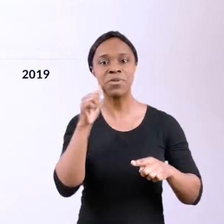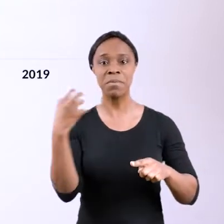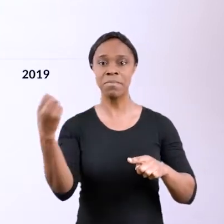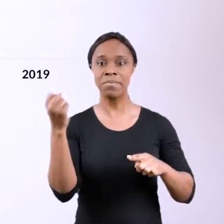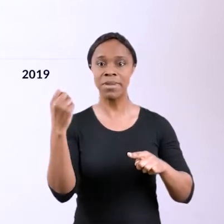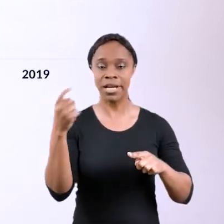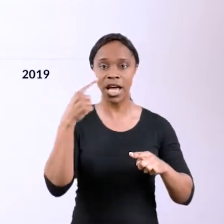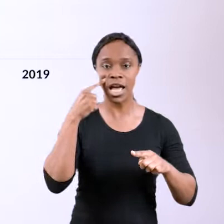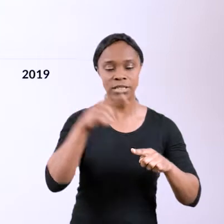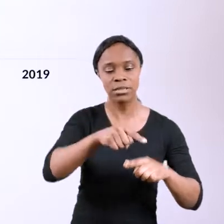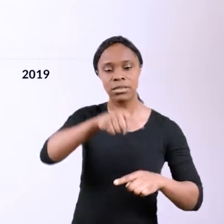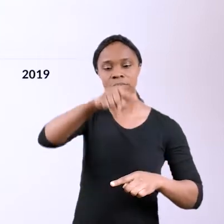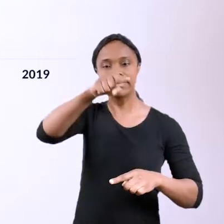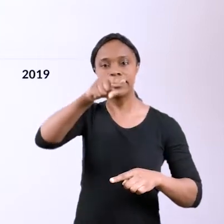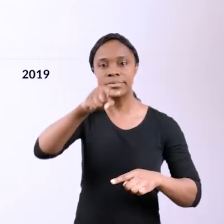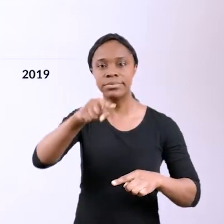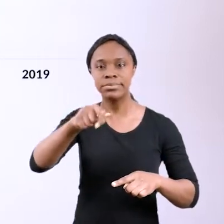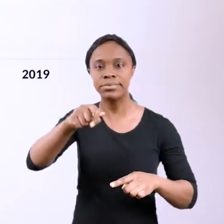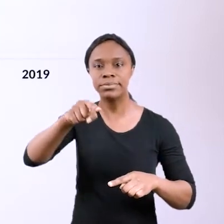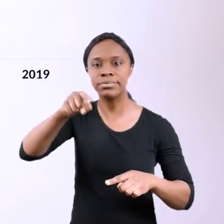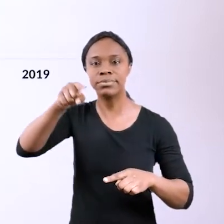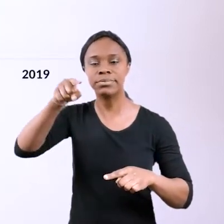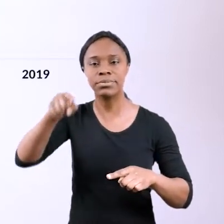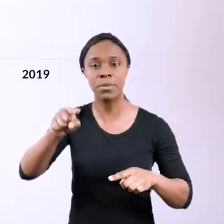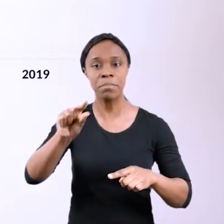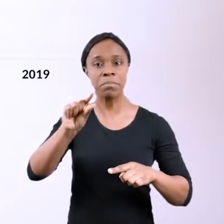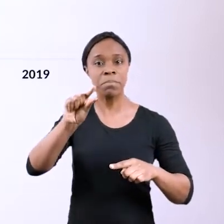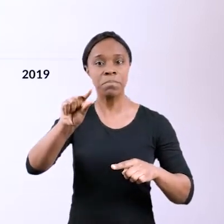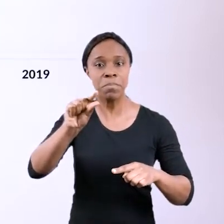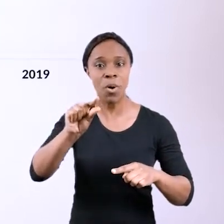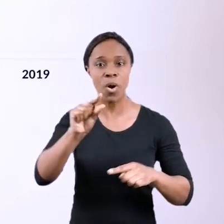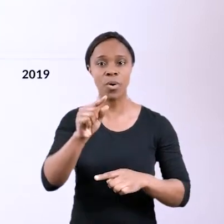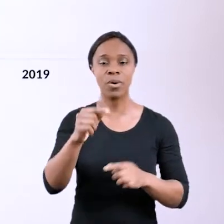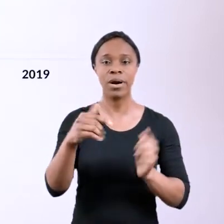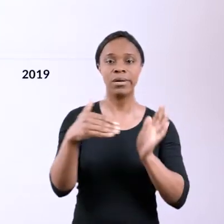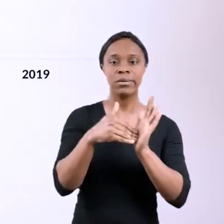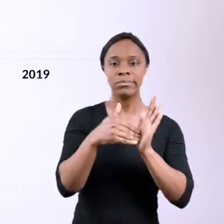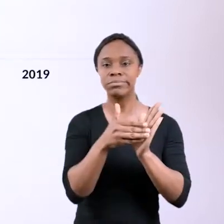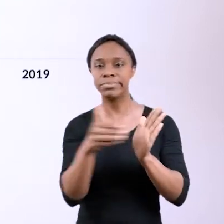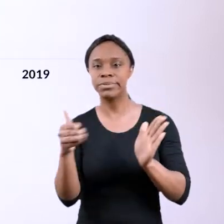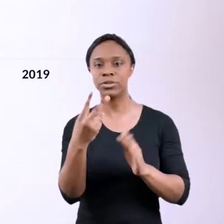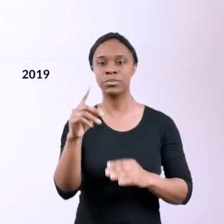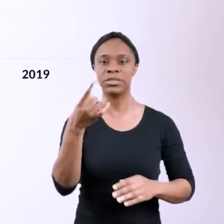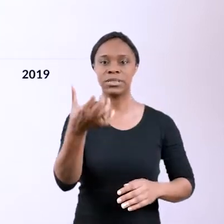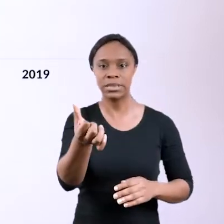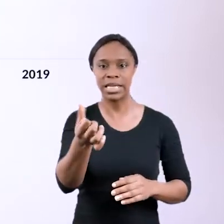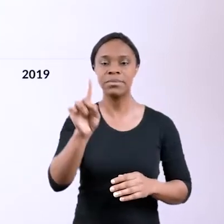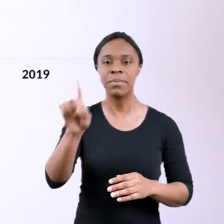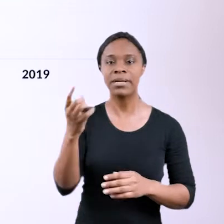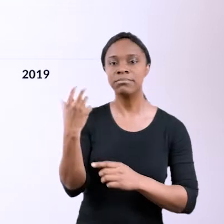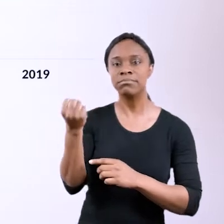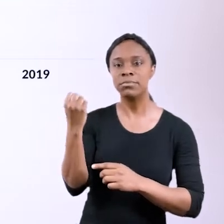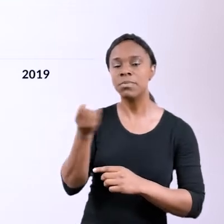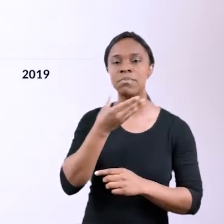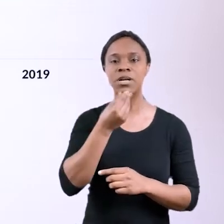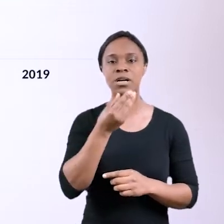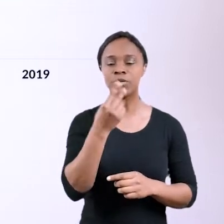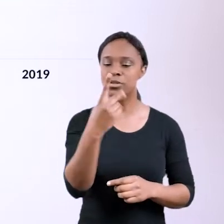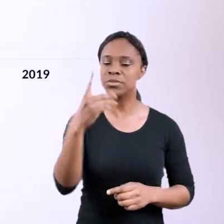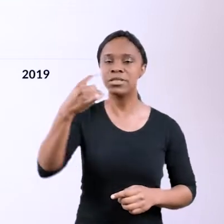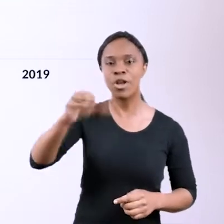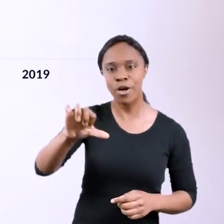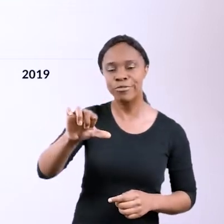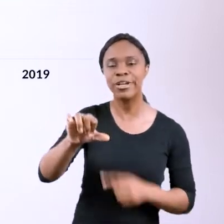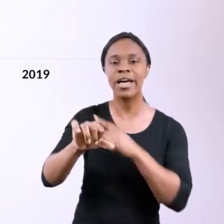tiveram oscilações menores desde 2016. Ainda assim, as taxas dos homens brancos em 2019